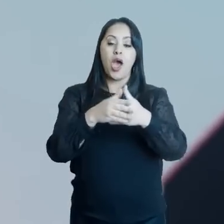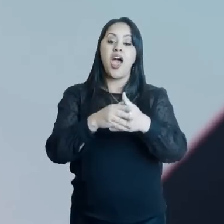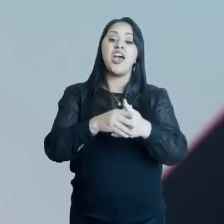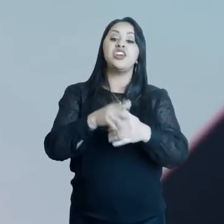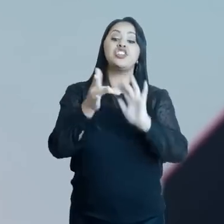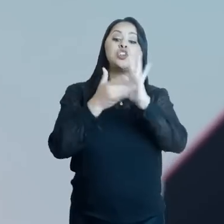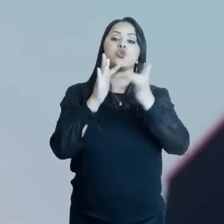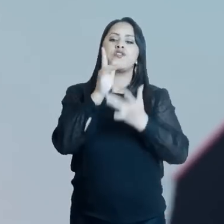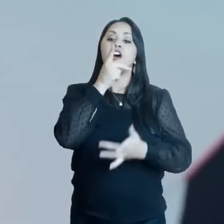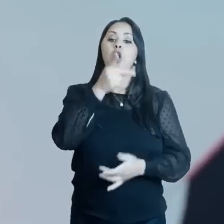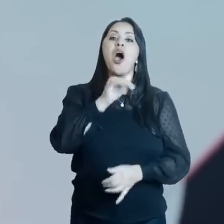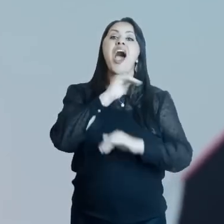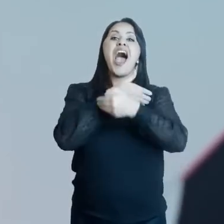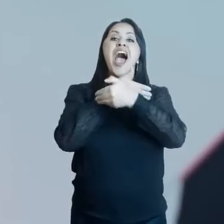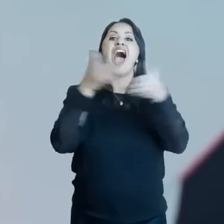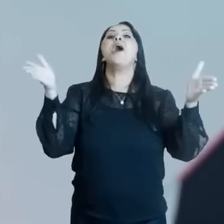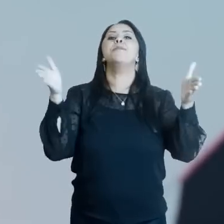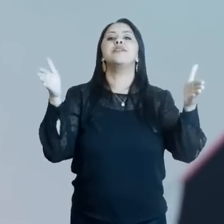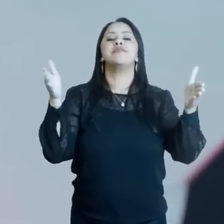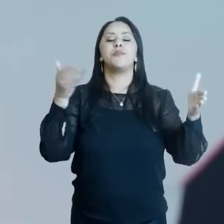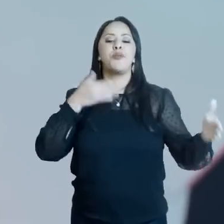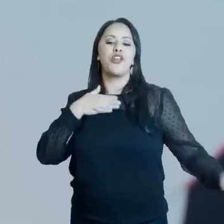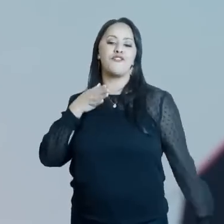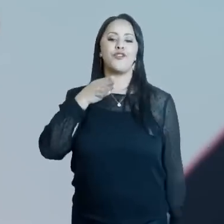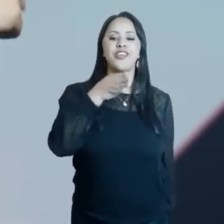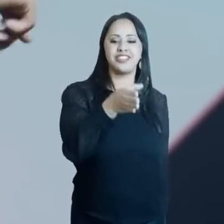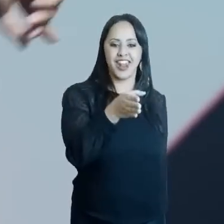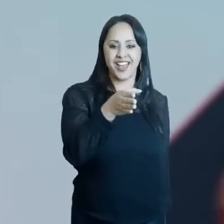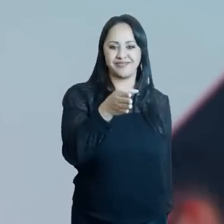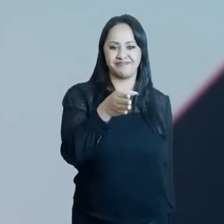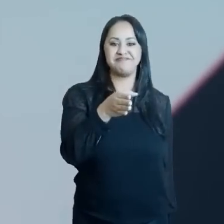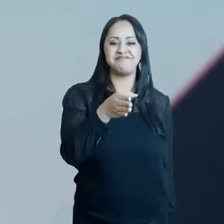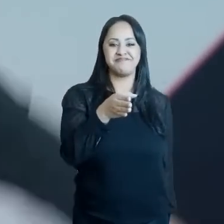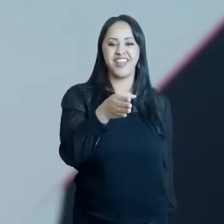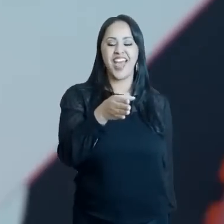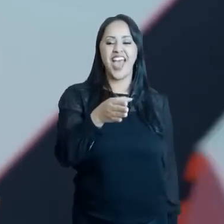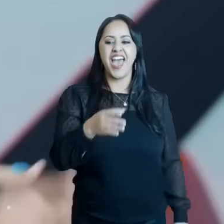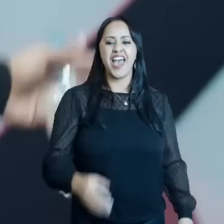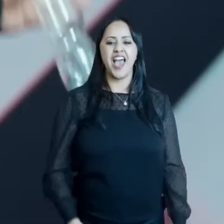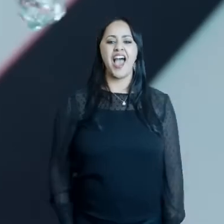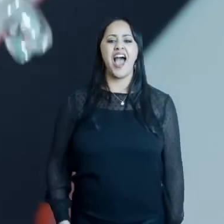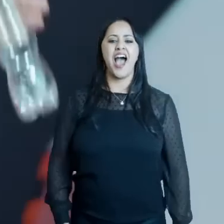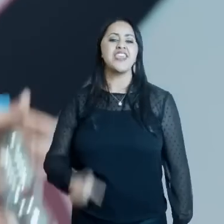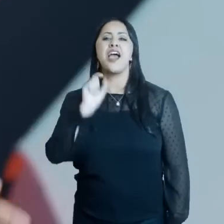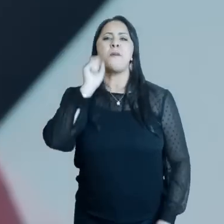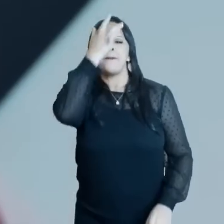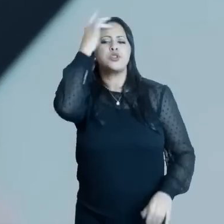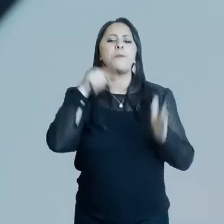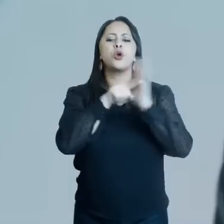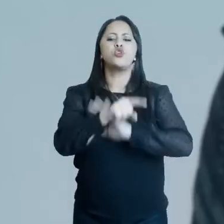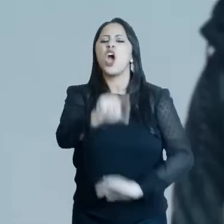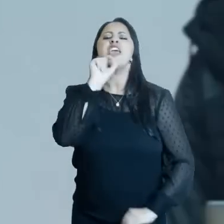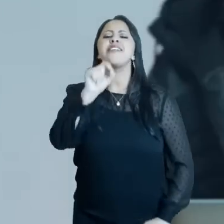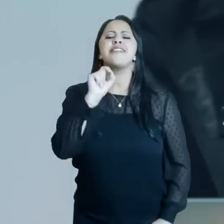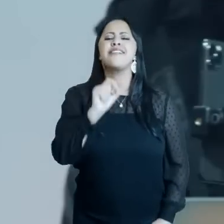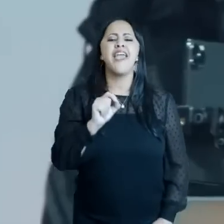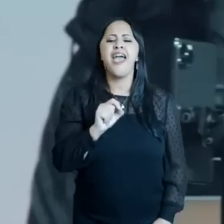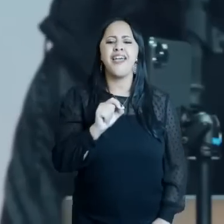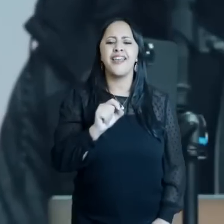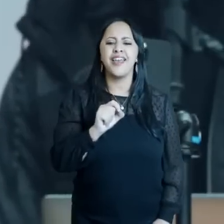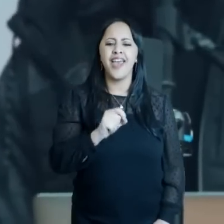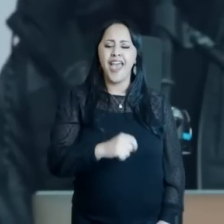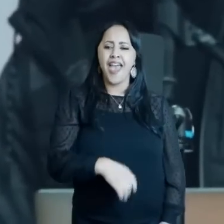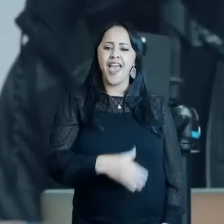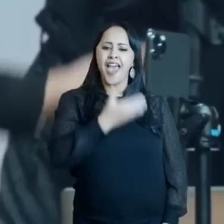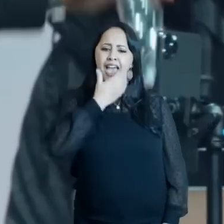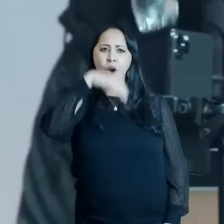falou, abra portões, abra para que entre o rei da glória. Aí algum doido lá dentro fala assim, quem é este rei da glória? Né? O Pedro gosta até muito